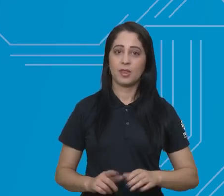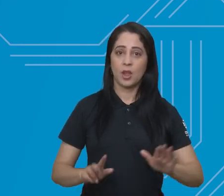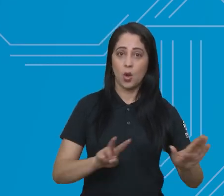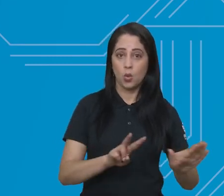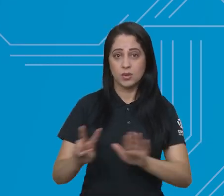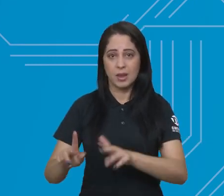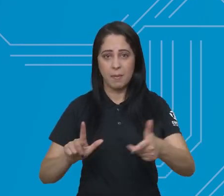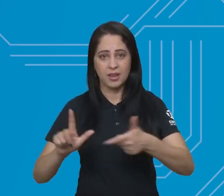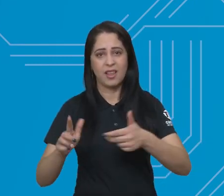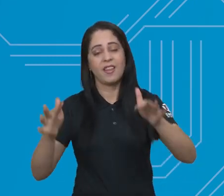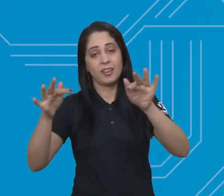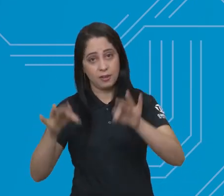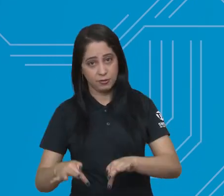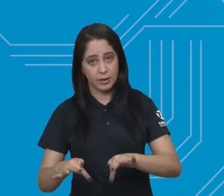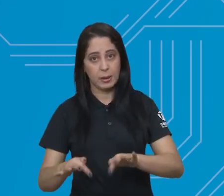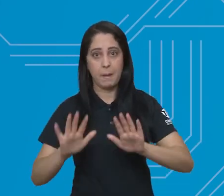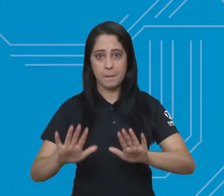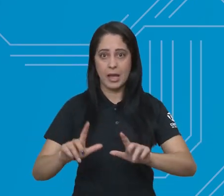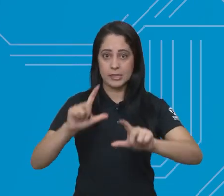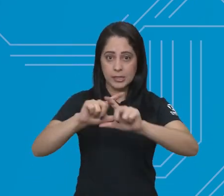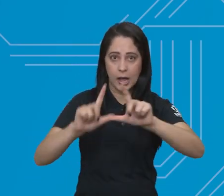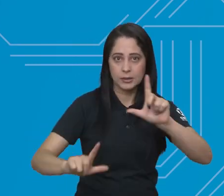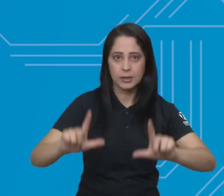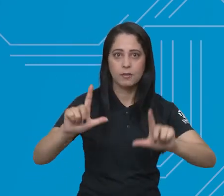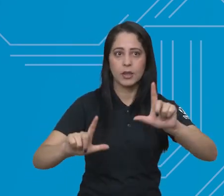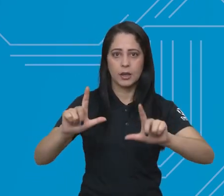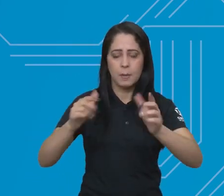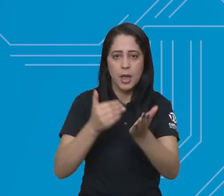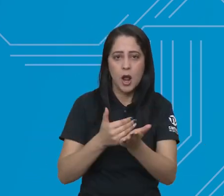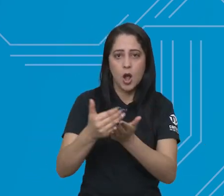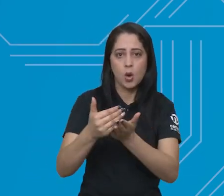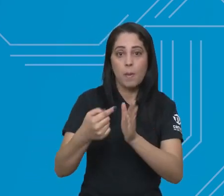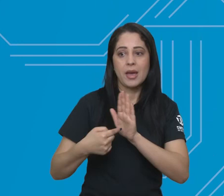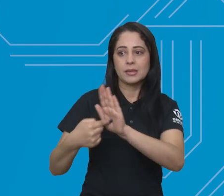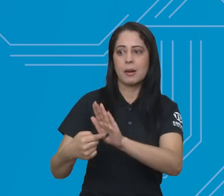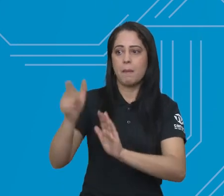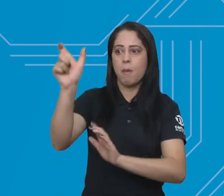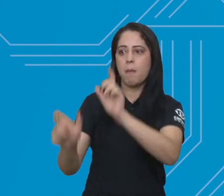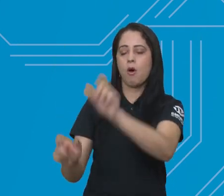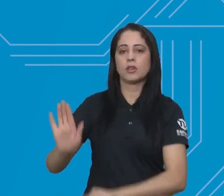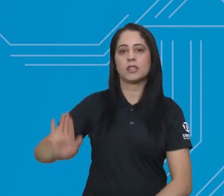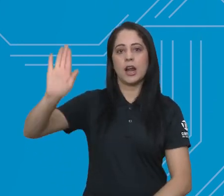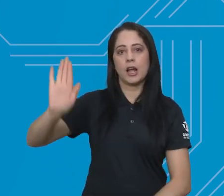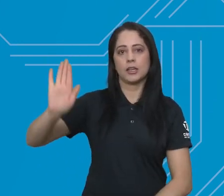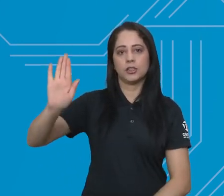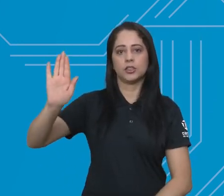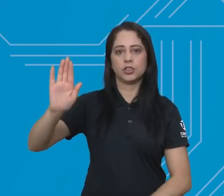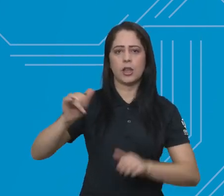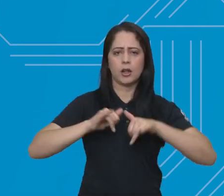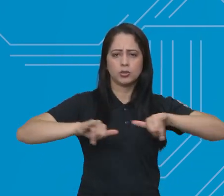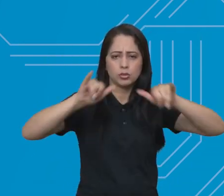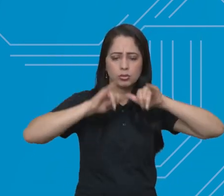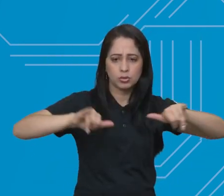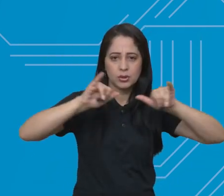encerra por aqui o Semana Legislativa. Lembrando que a propaganda eleitoral gratuita começou a ser exibida